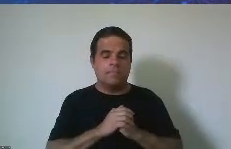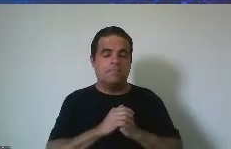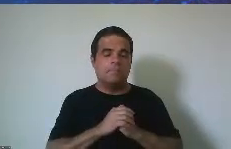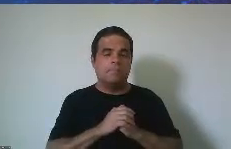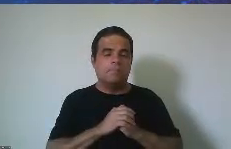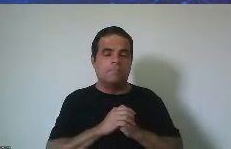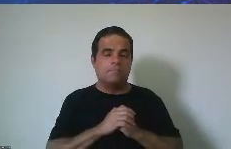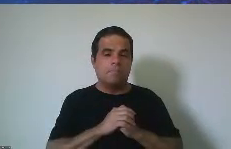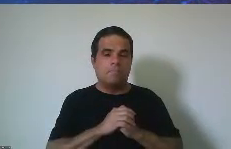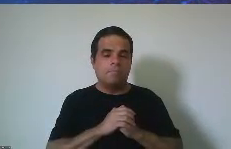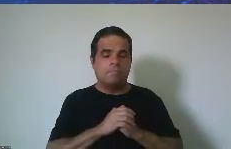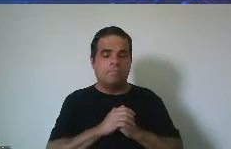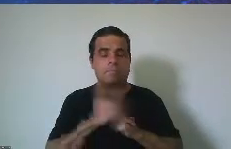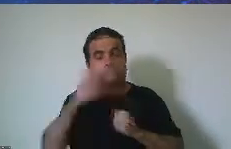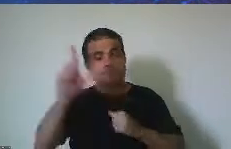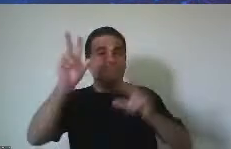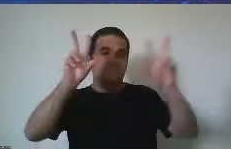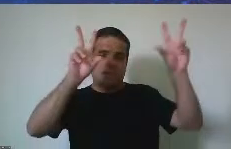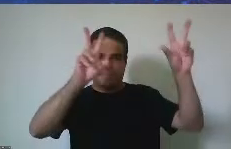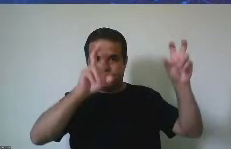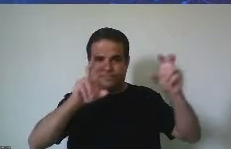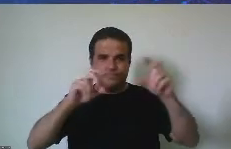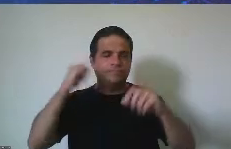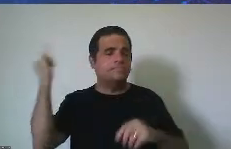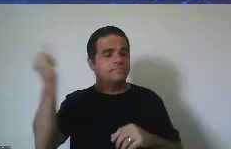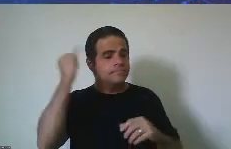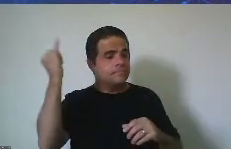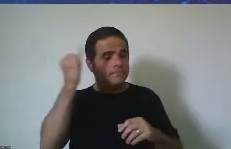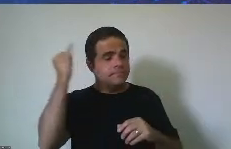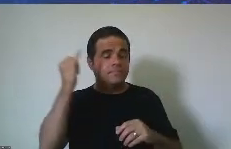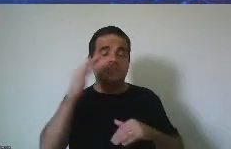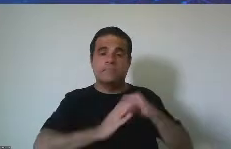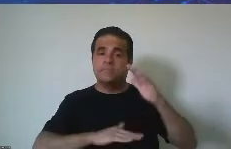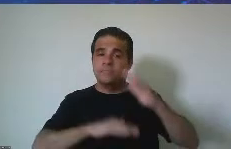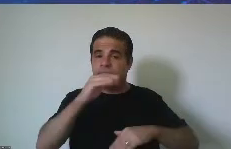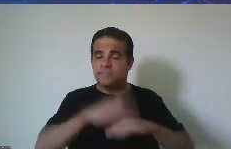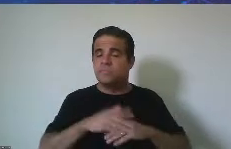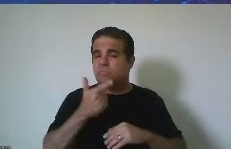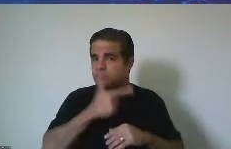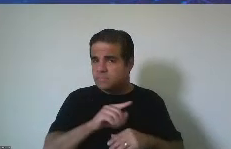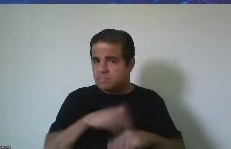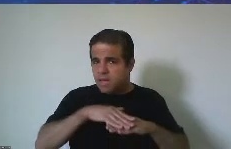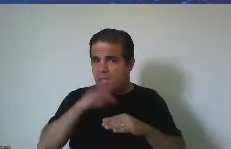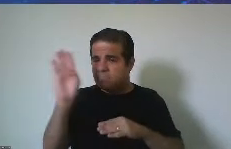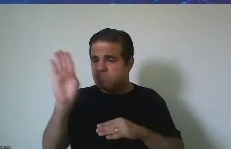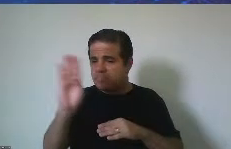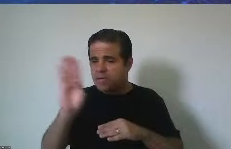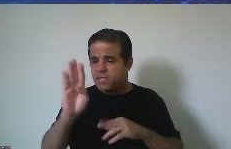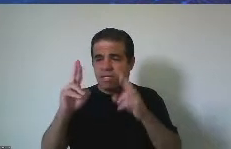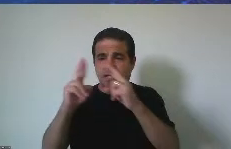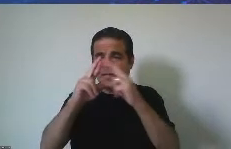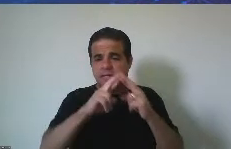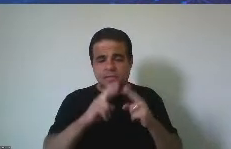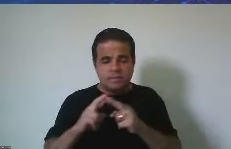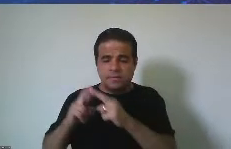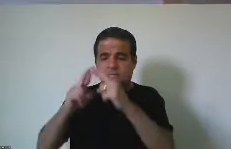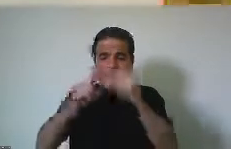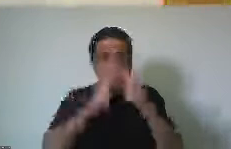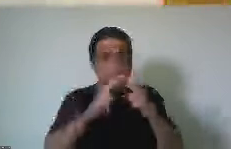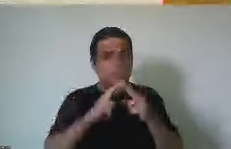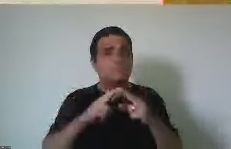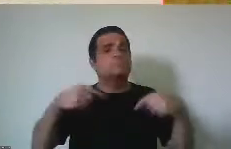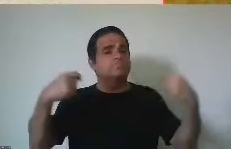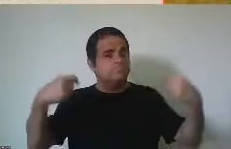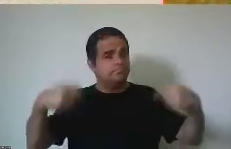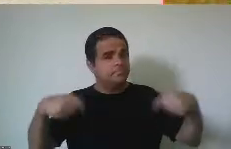outros aspectos importantes para a gente ter mais bateria na rede a gente ter uma